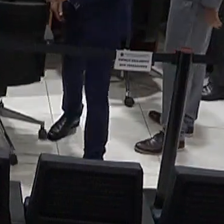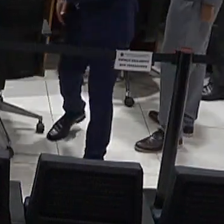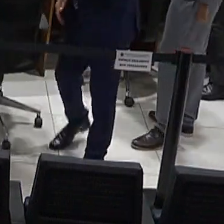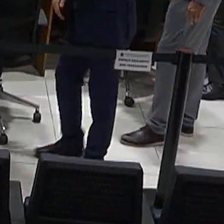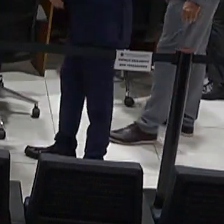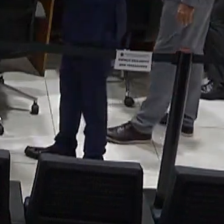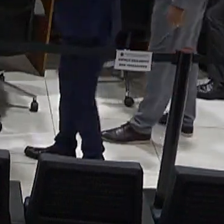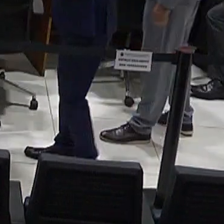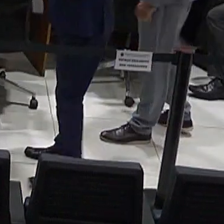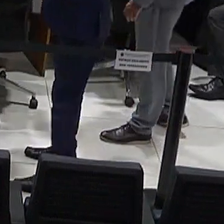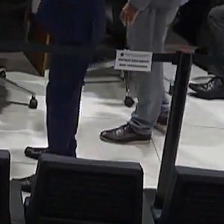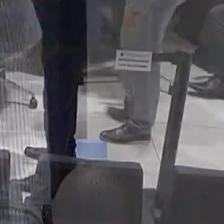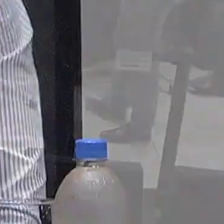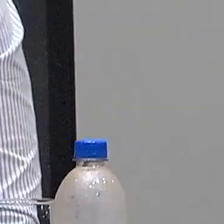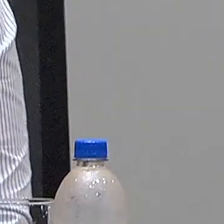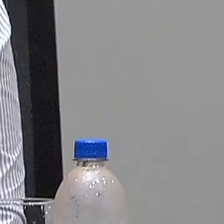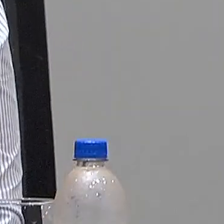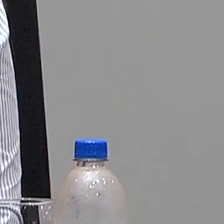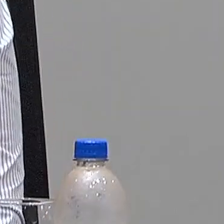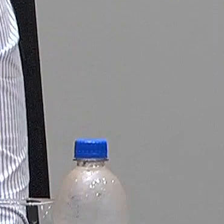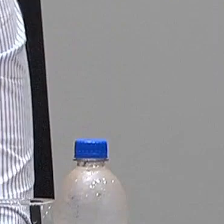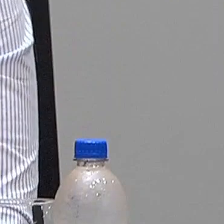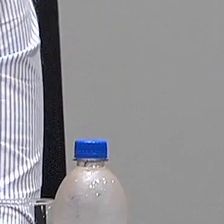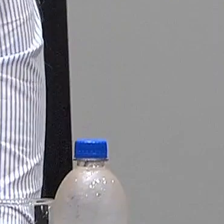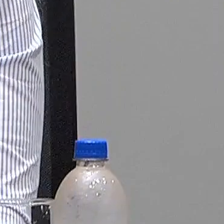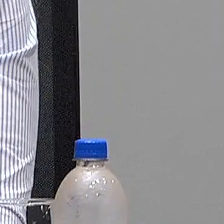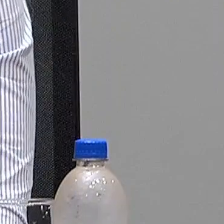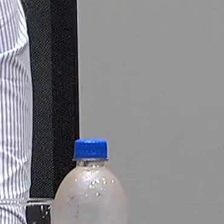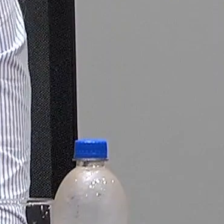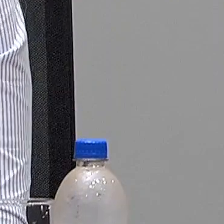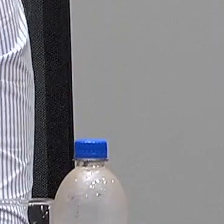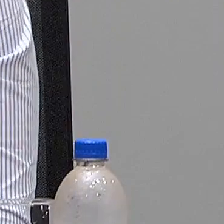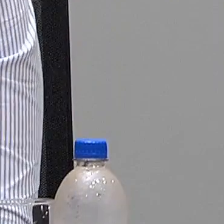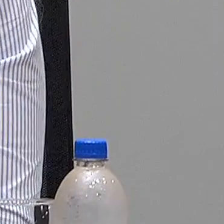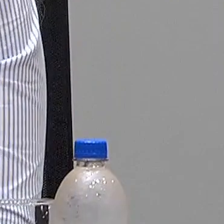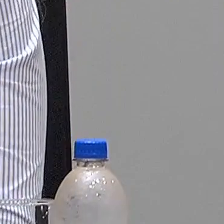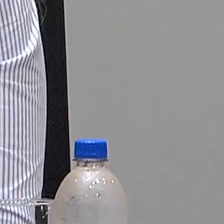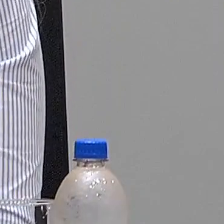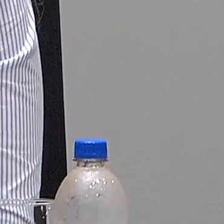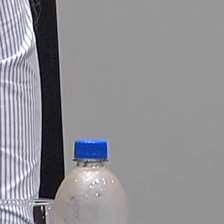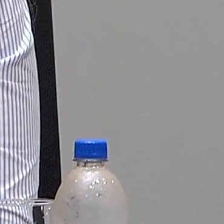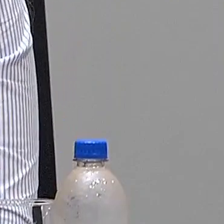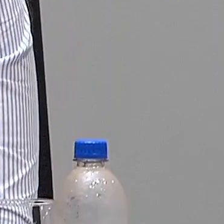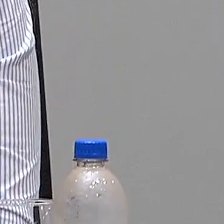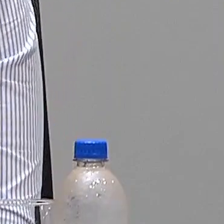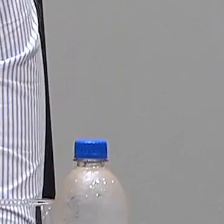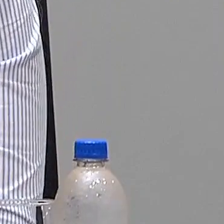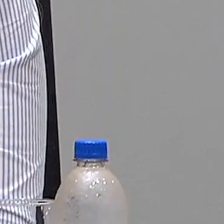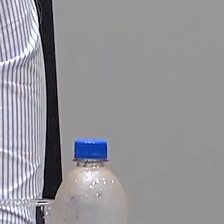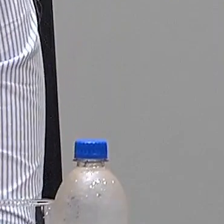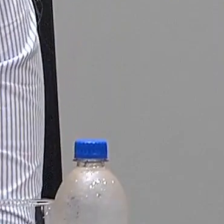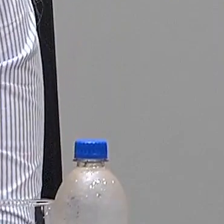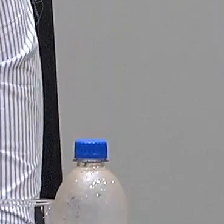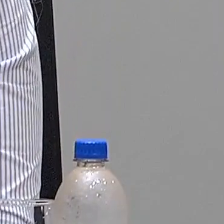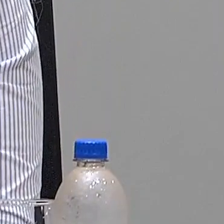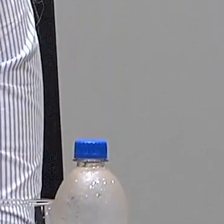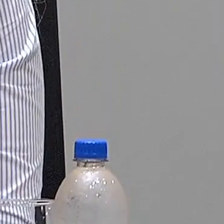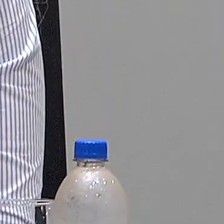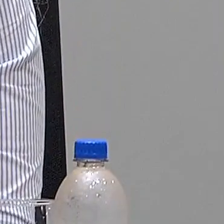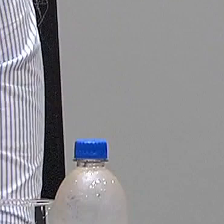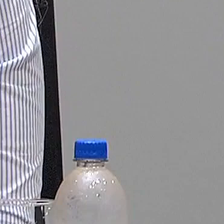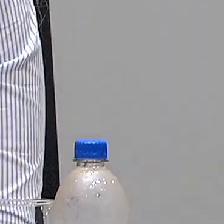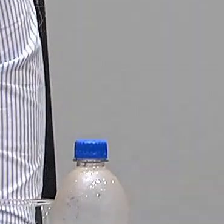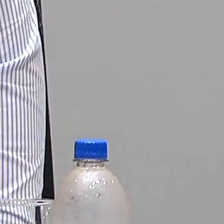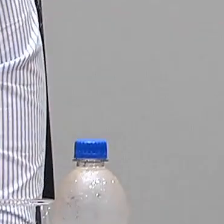Desde já desejo uma boa noite a todos, sejam todos bem-vindos. Saúdo aqui a presença da presidente